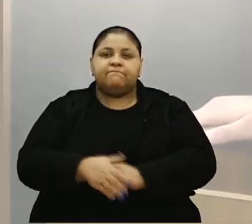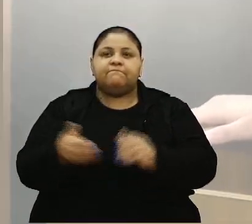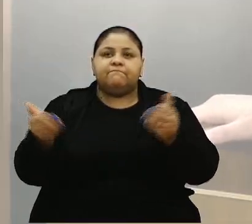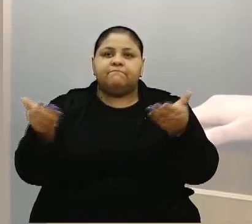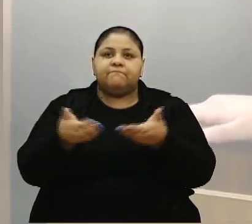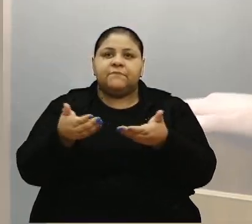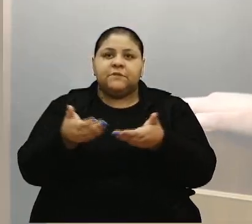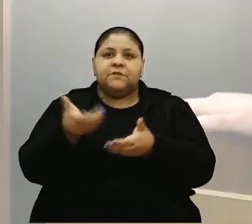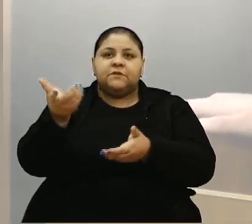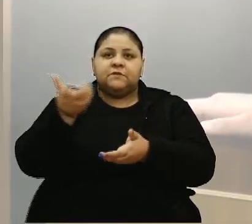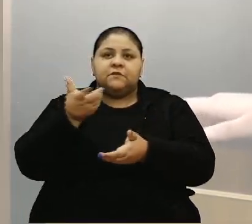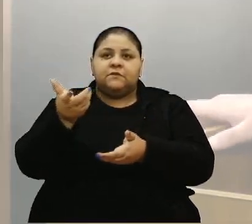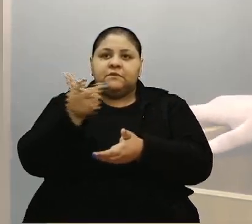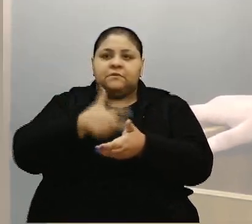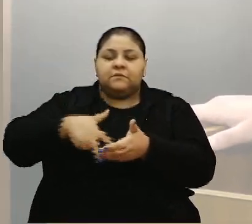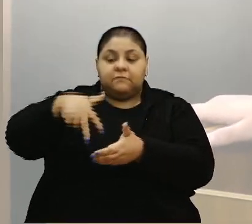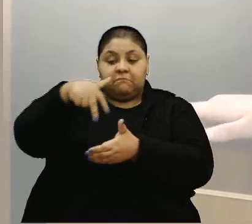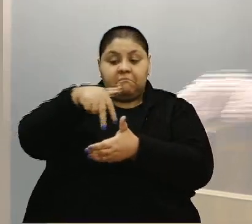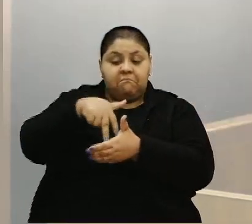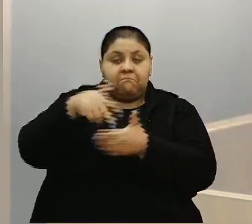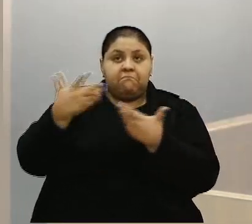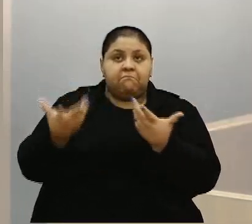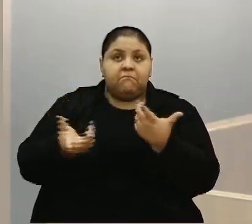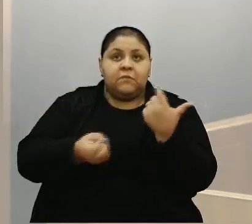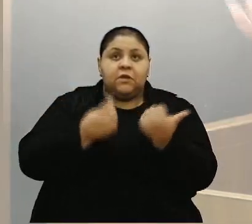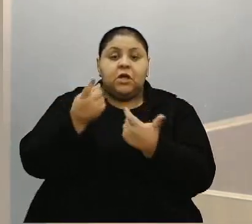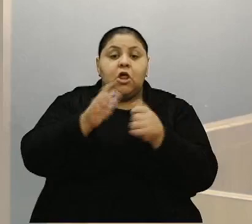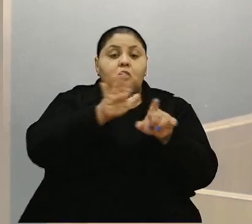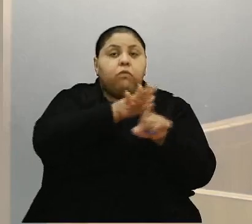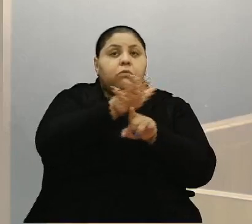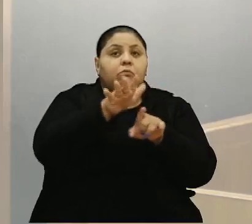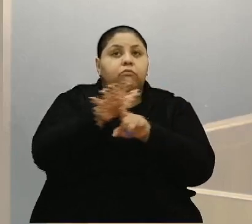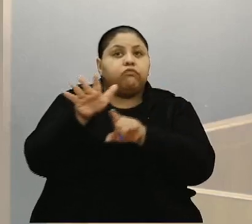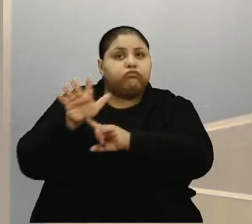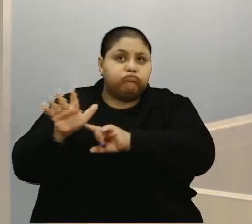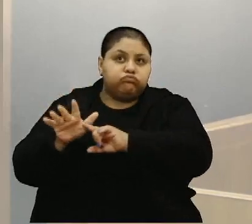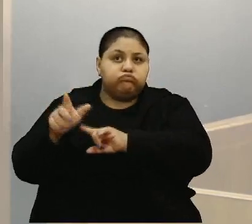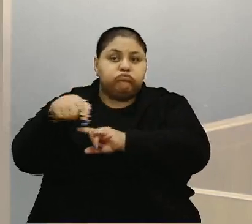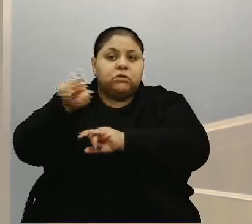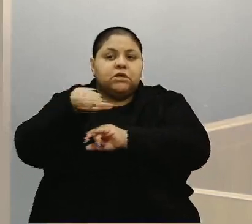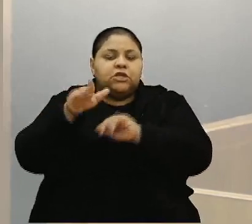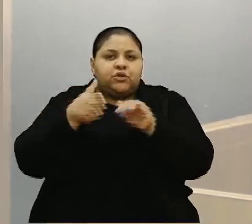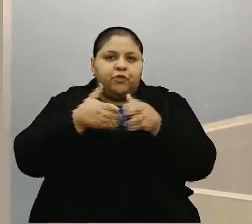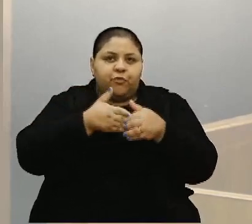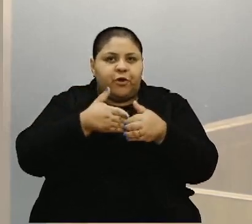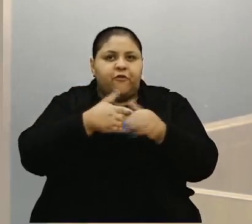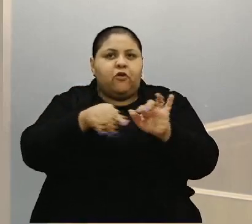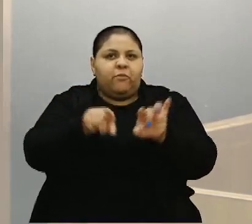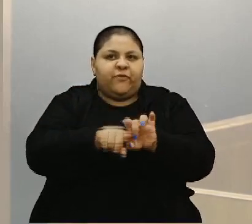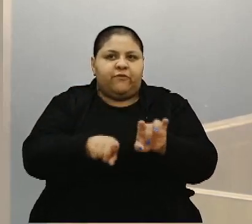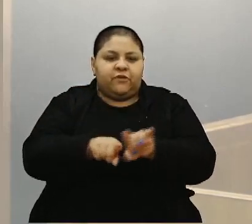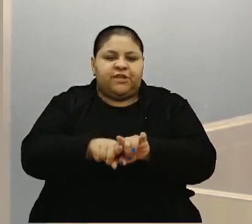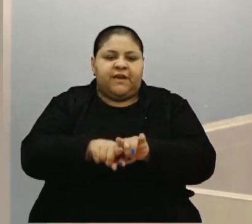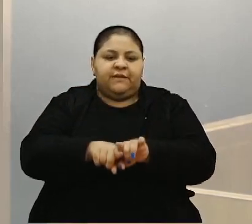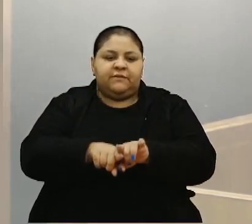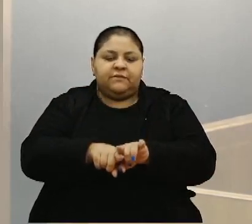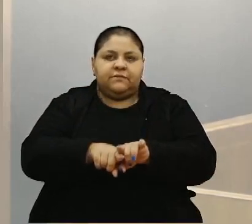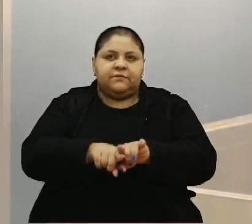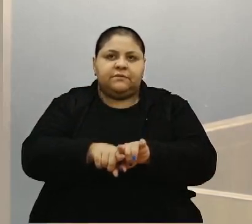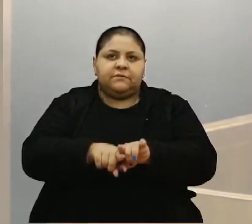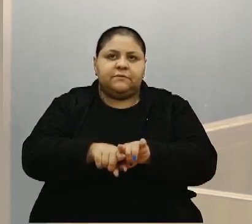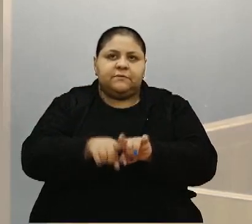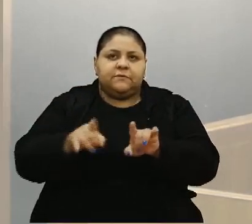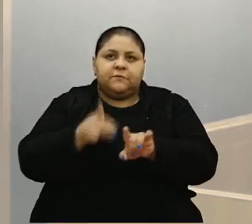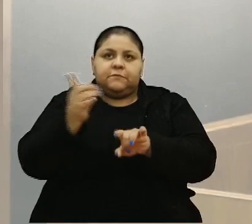eu quero trazer nesta tribuna algumas demandas que a gente vem acompanhando nesses últimos dias,